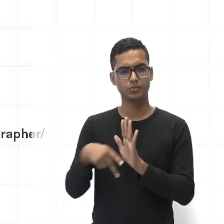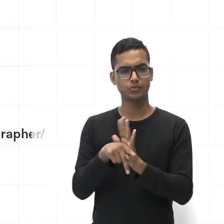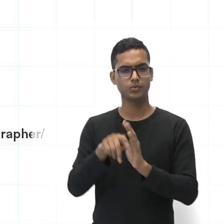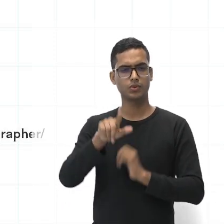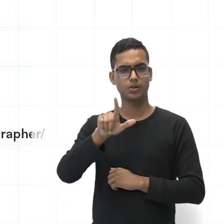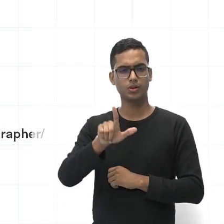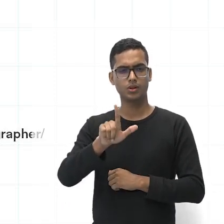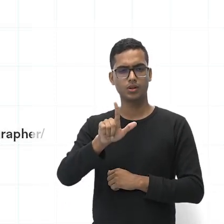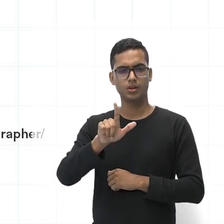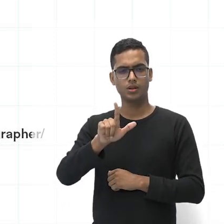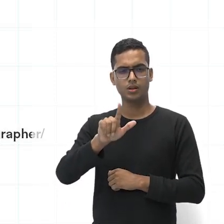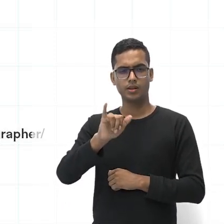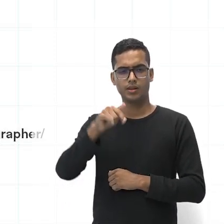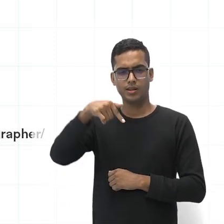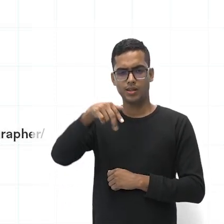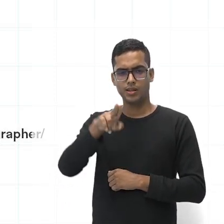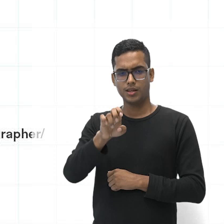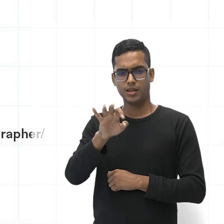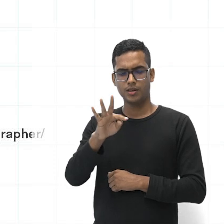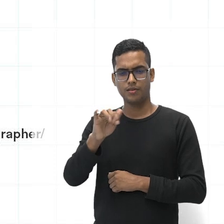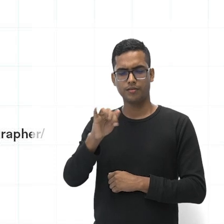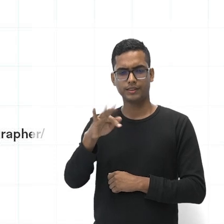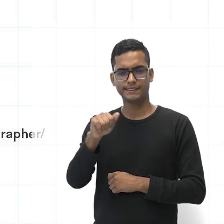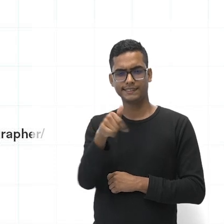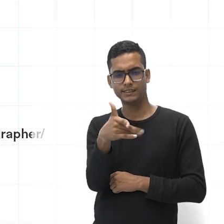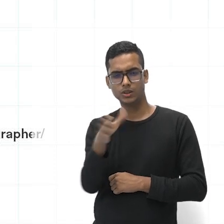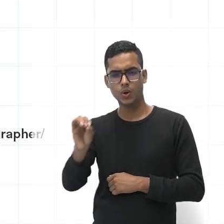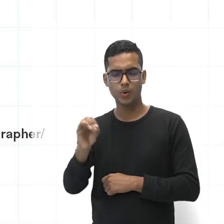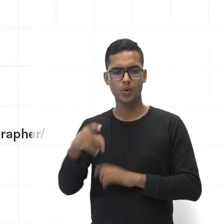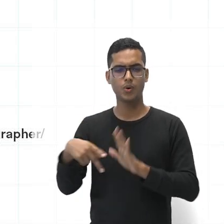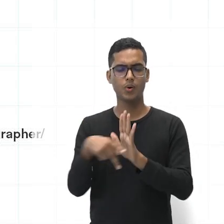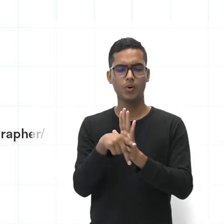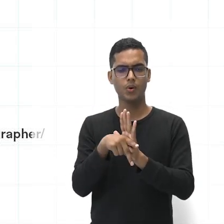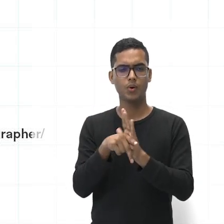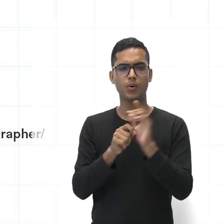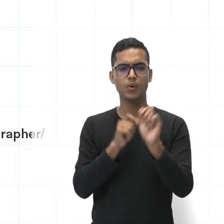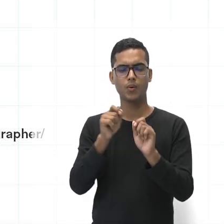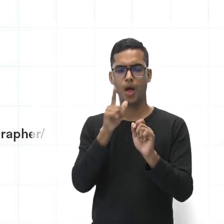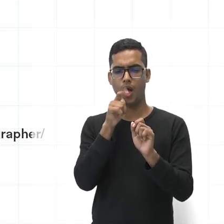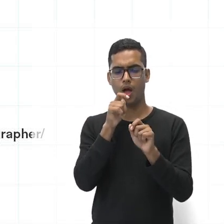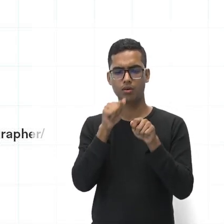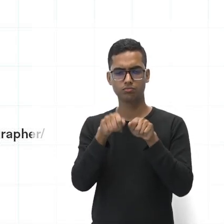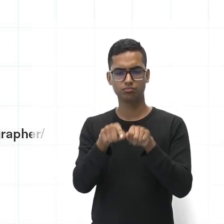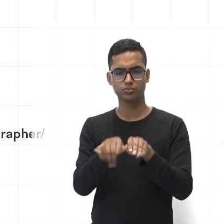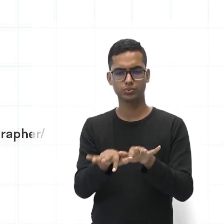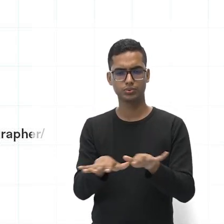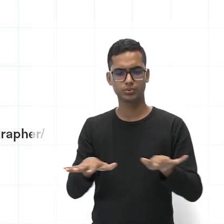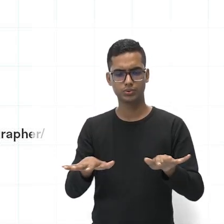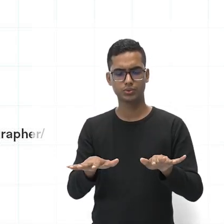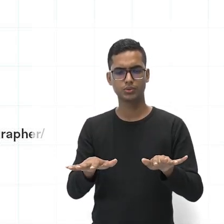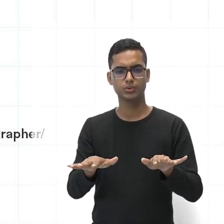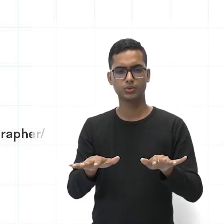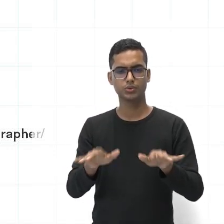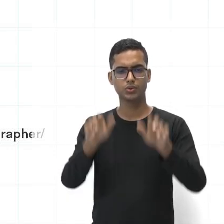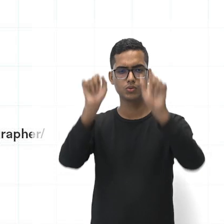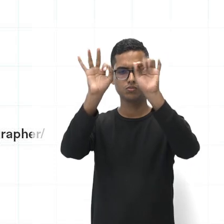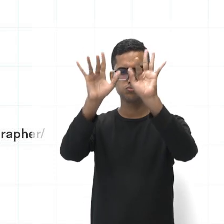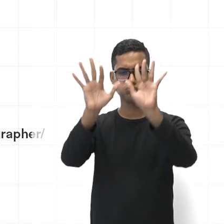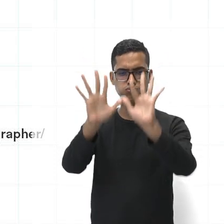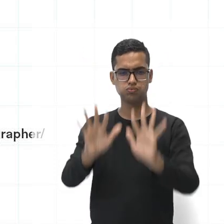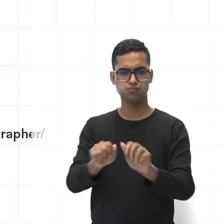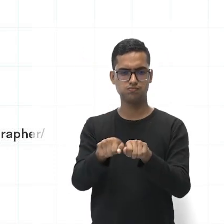São 5 exemplos, né, de separação de misturas homogêneas. E agora vamos